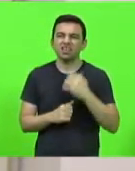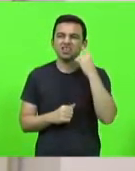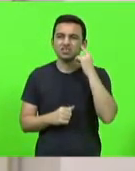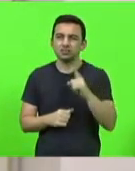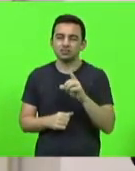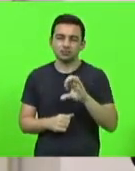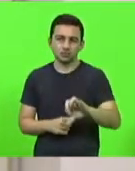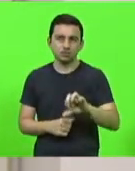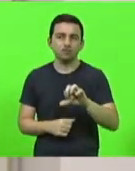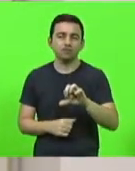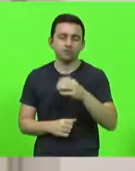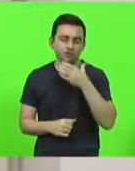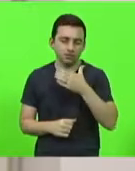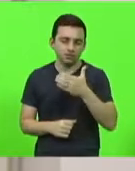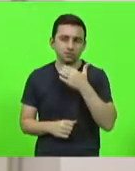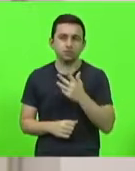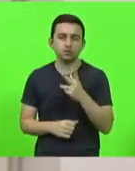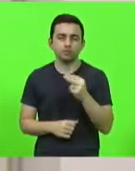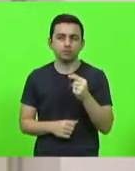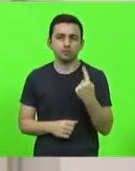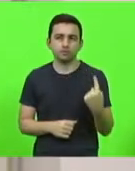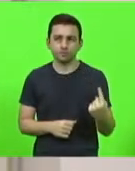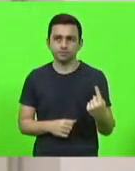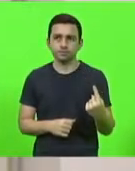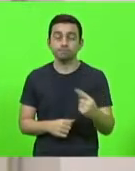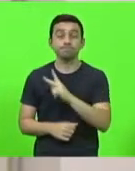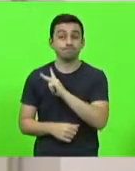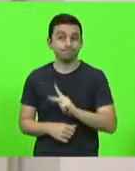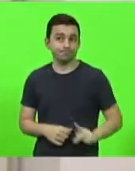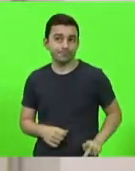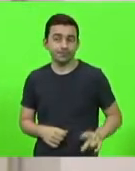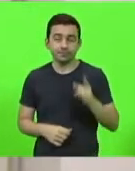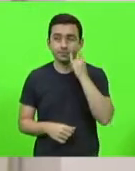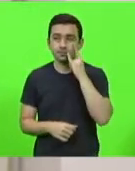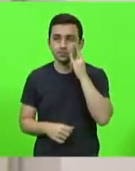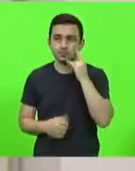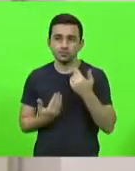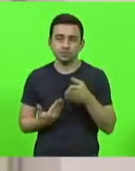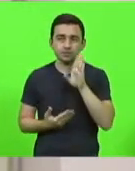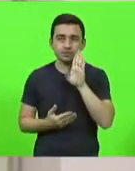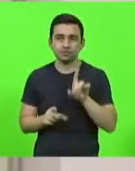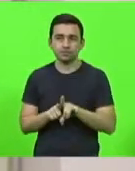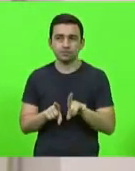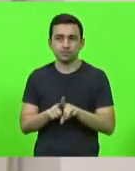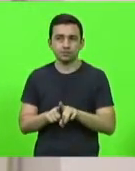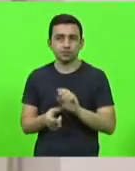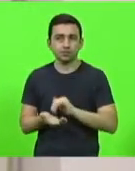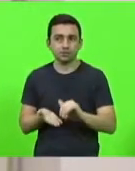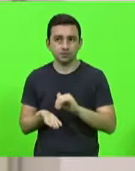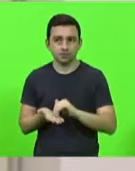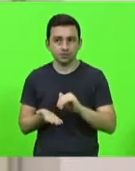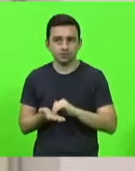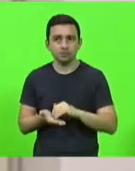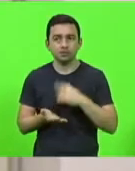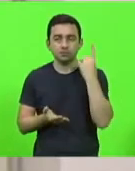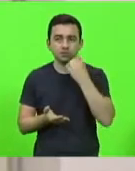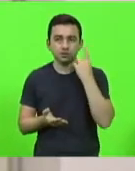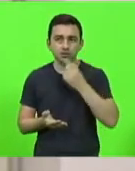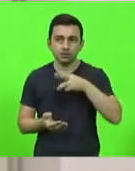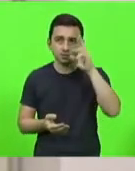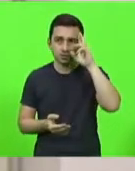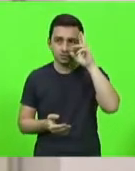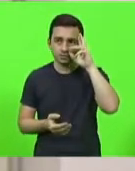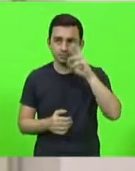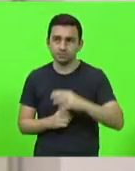9 de dezembro de 2021. Presidência, deputado Mauro de Nadal e Nilson Berlanda. Secretaria, deputado Ricardo Alba.